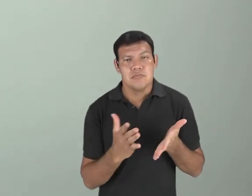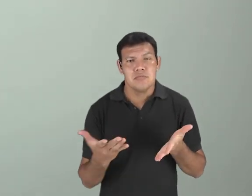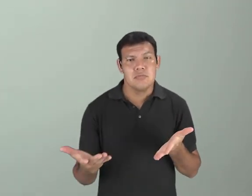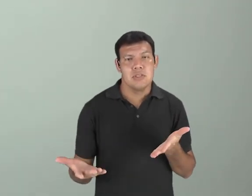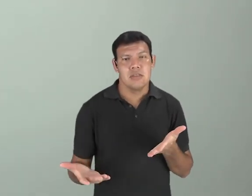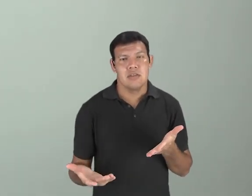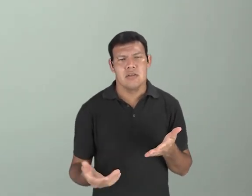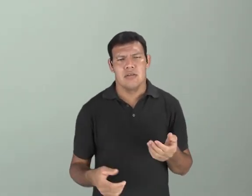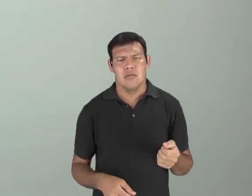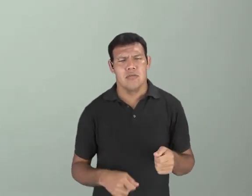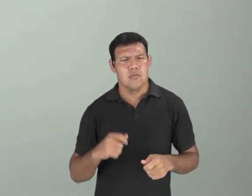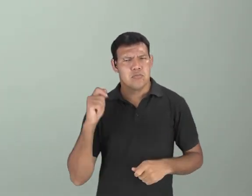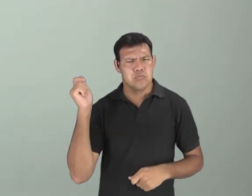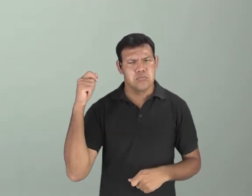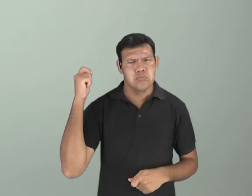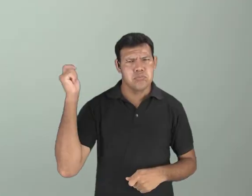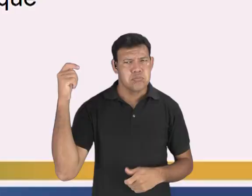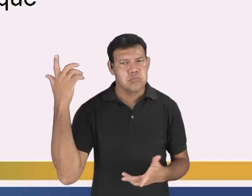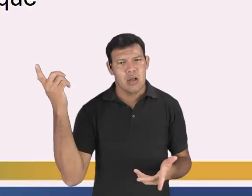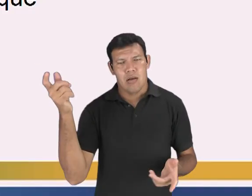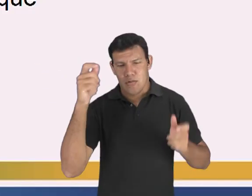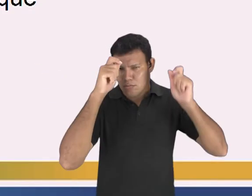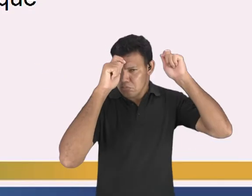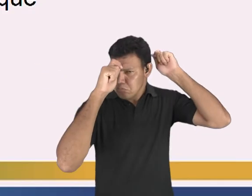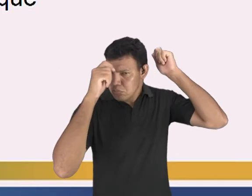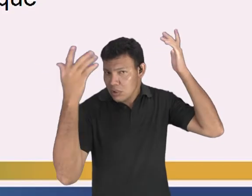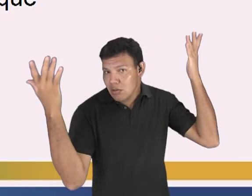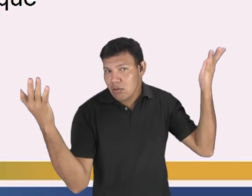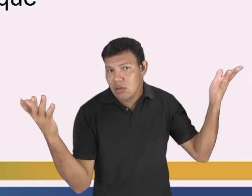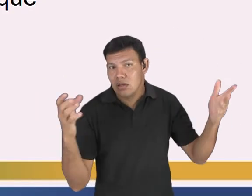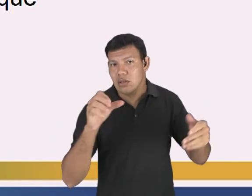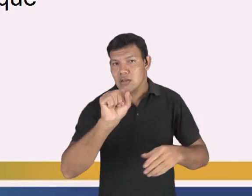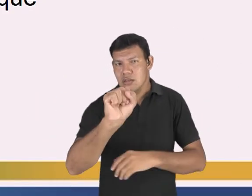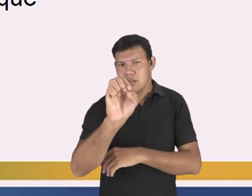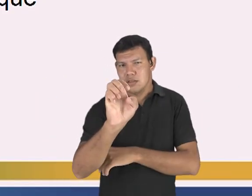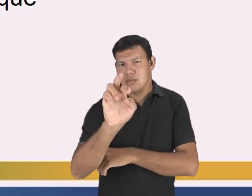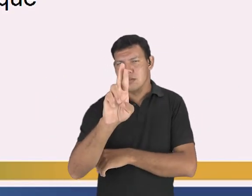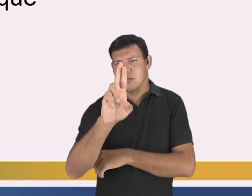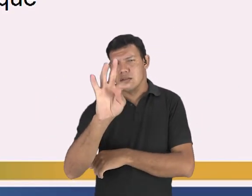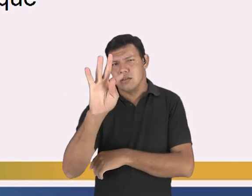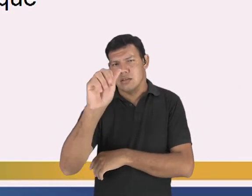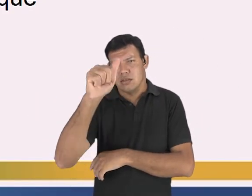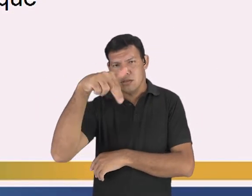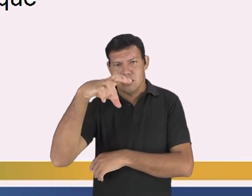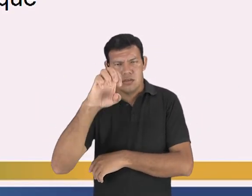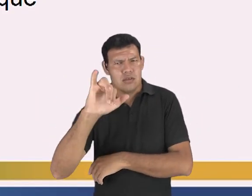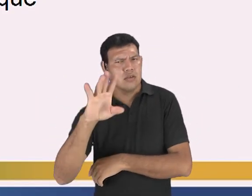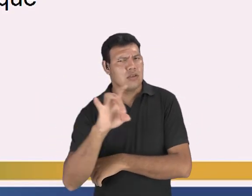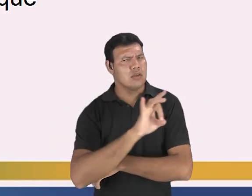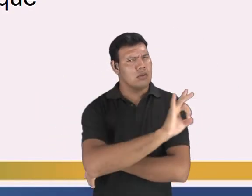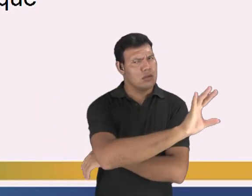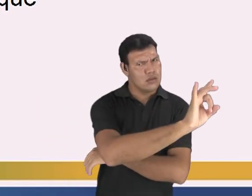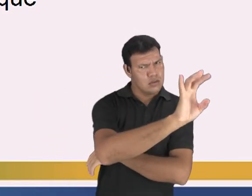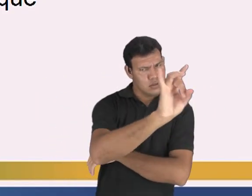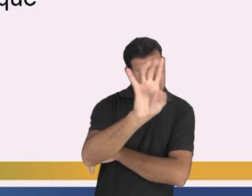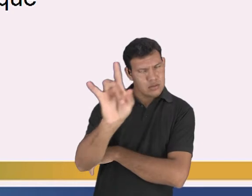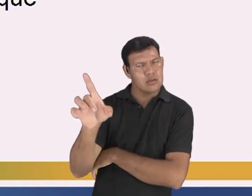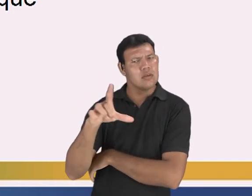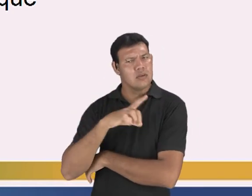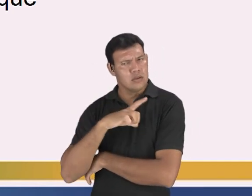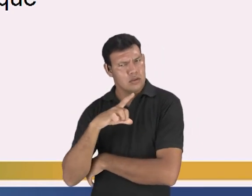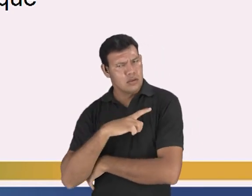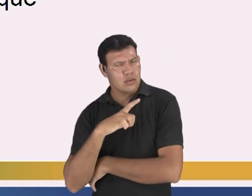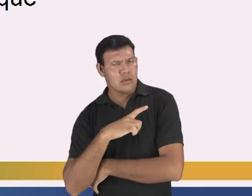de um sertanejo. Então, cada música, cada estilo musical tem um ritmo diferente,